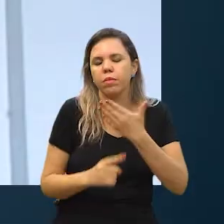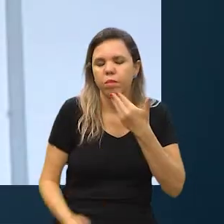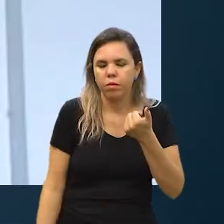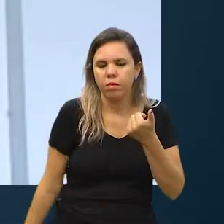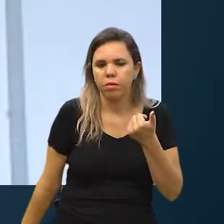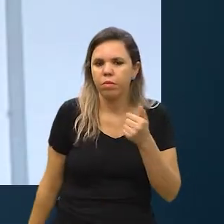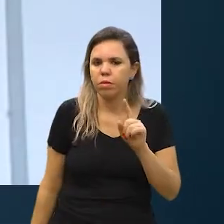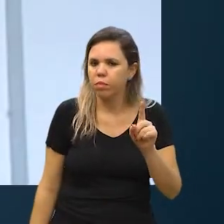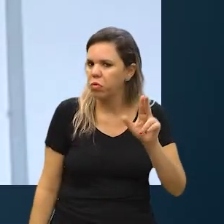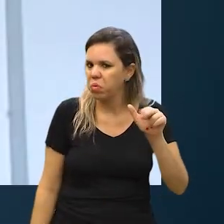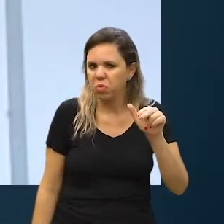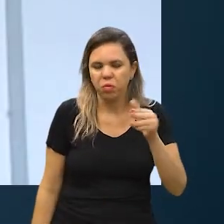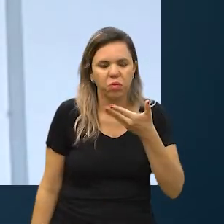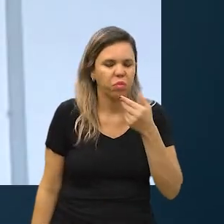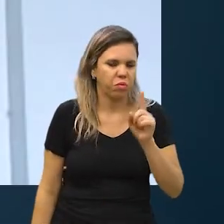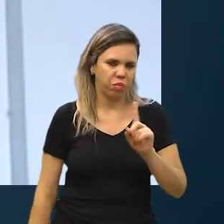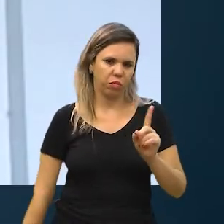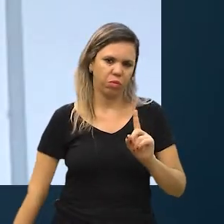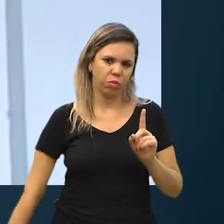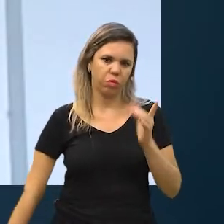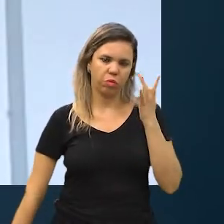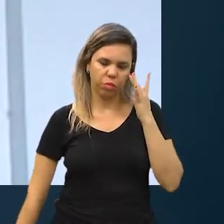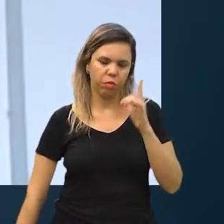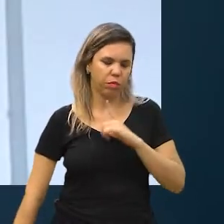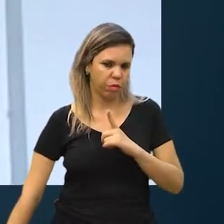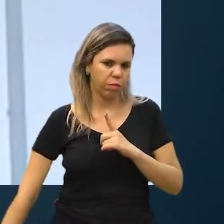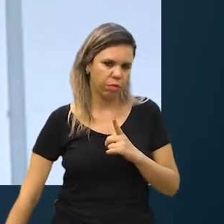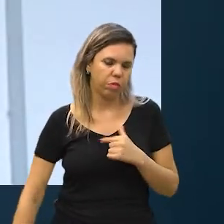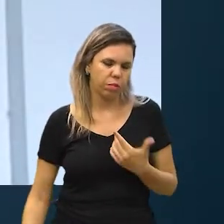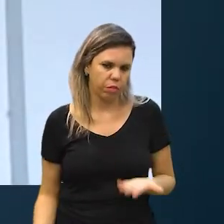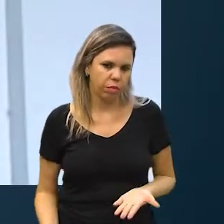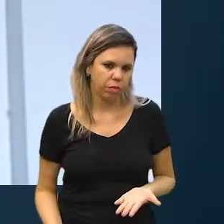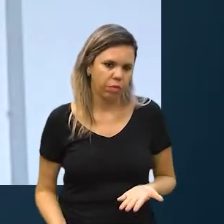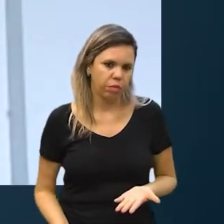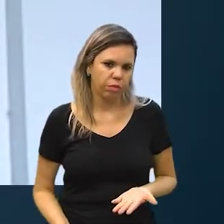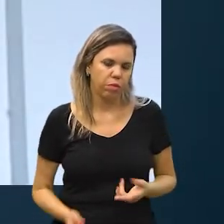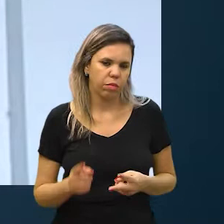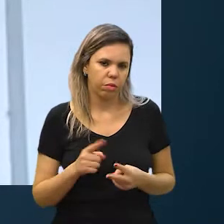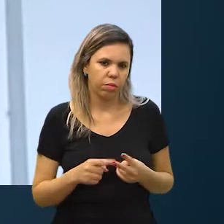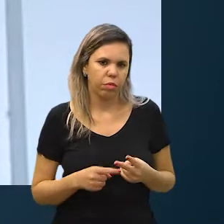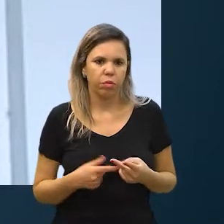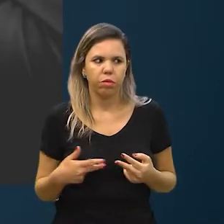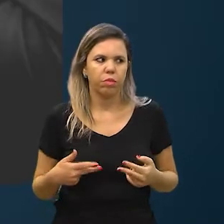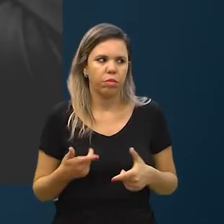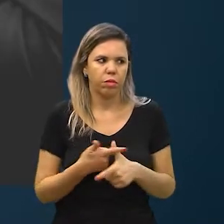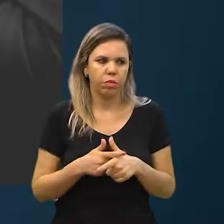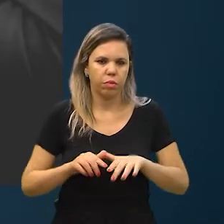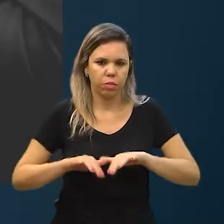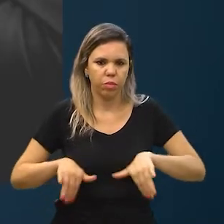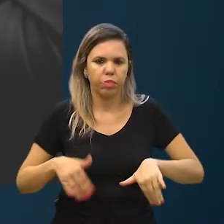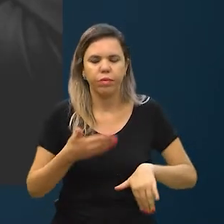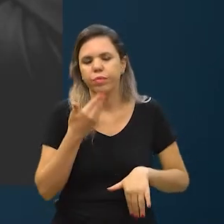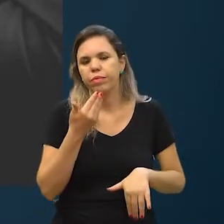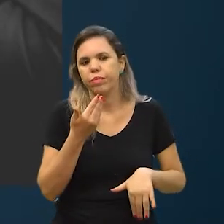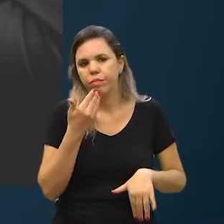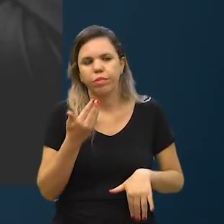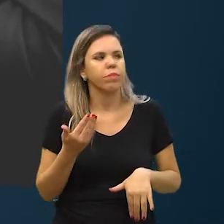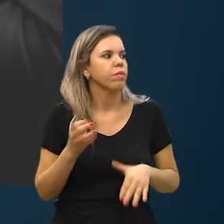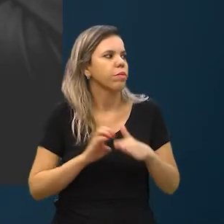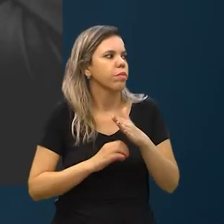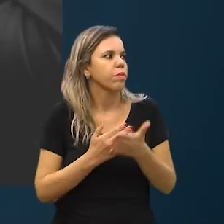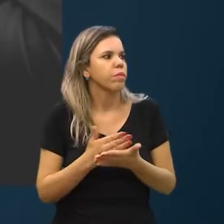fácil? Nunca é fácil, assim. Acho que a gente teve, acho que eu vou dividir isso em 2 pontos, tá? A gente teve uma facilidade